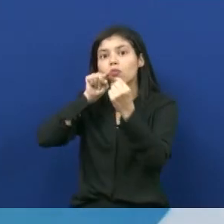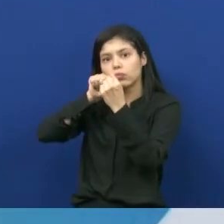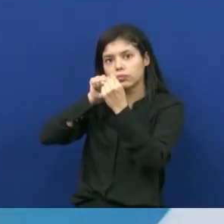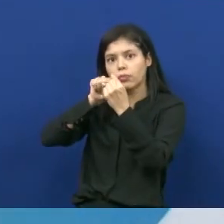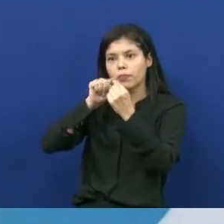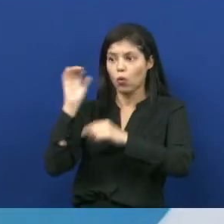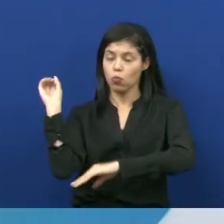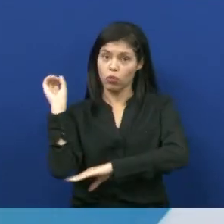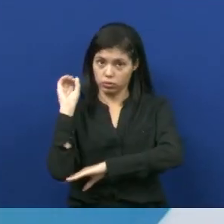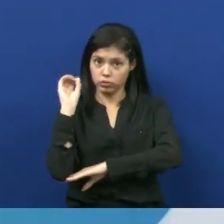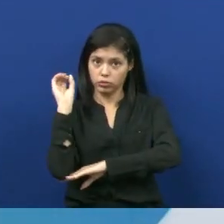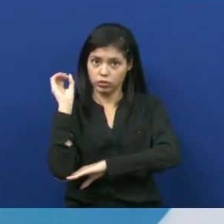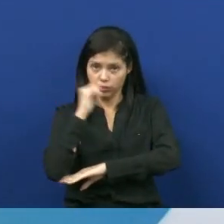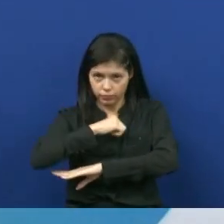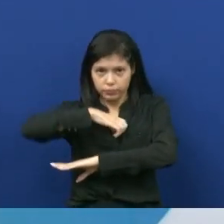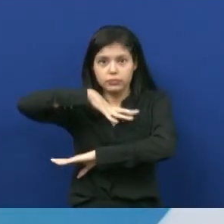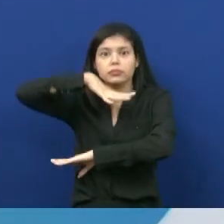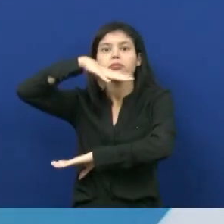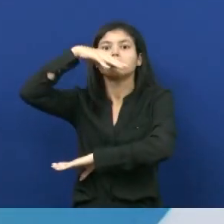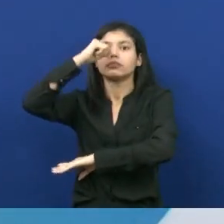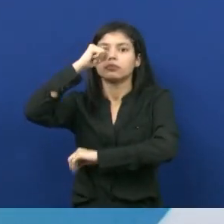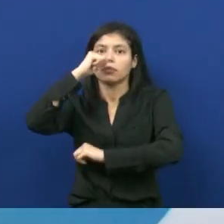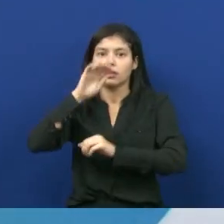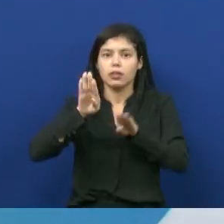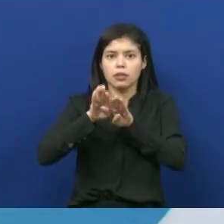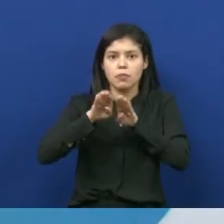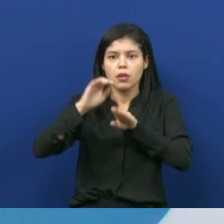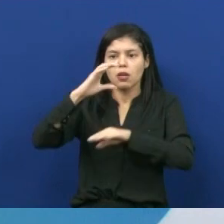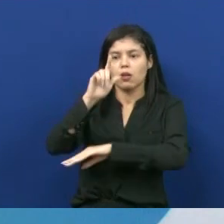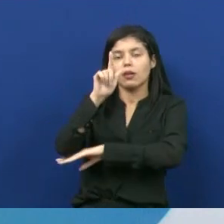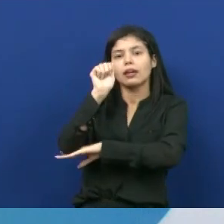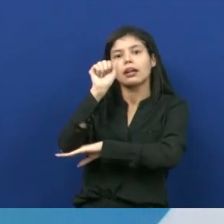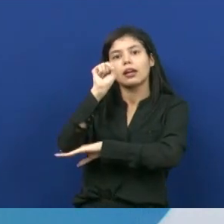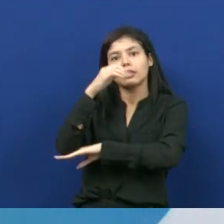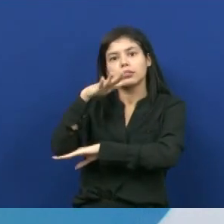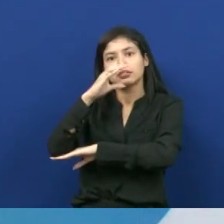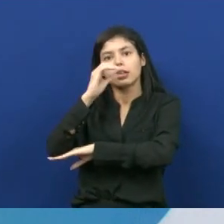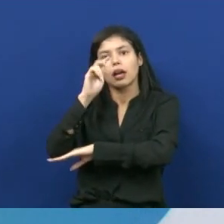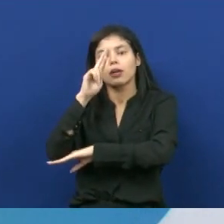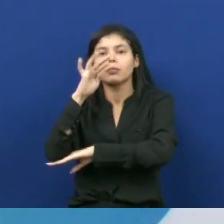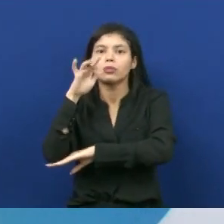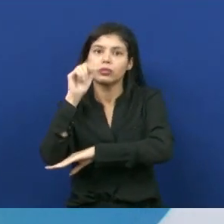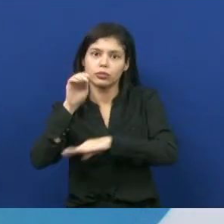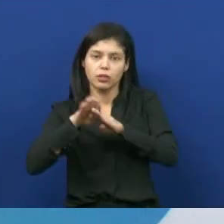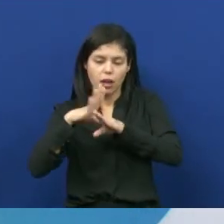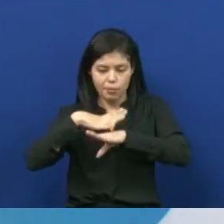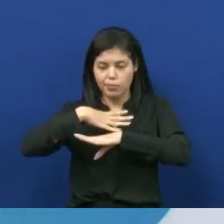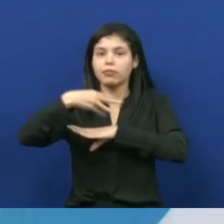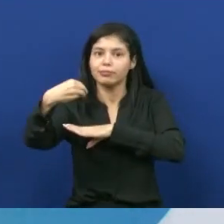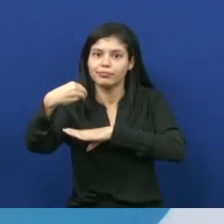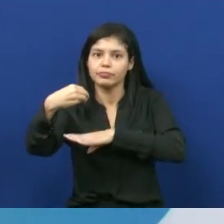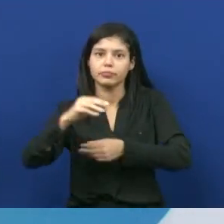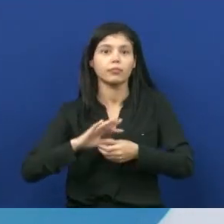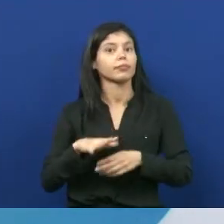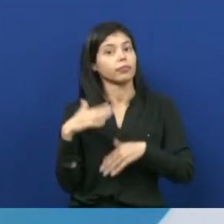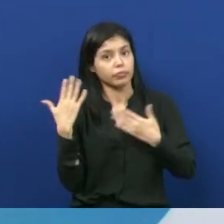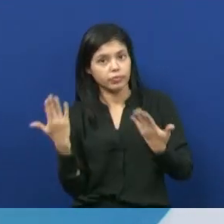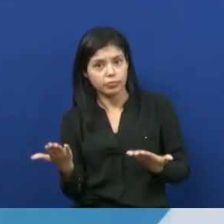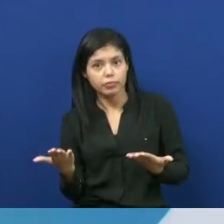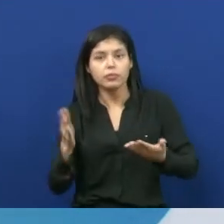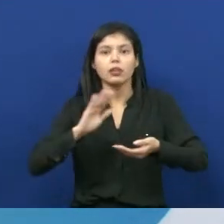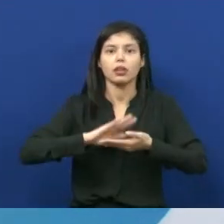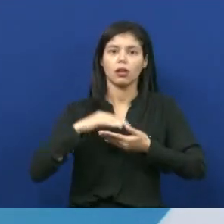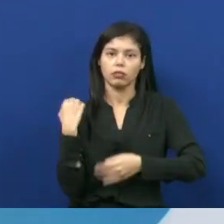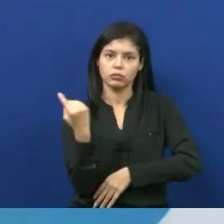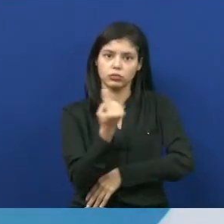o oxigênio que a gente respira e o gás carbônico que a gente quer colocar para fora do nosso organismo. Assim,